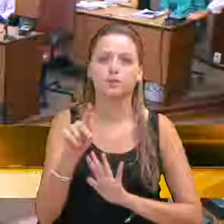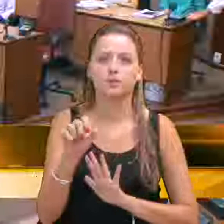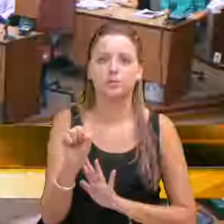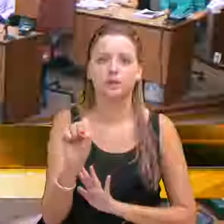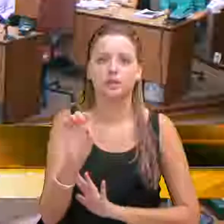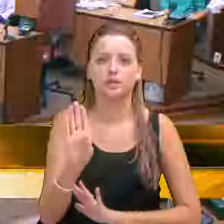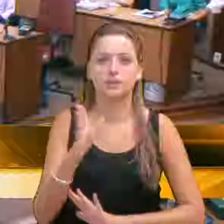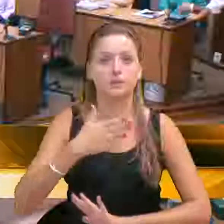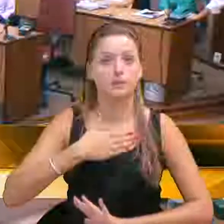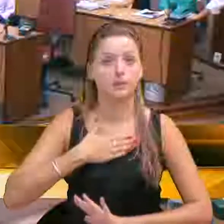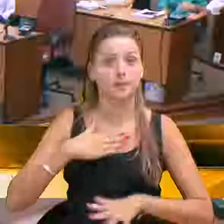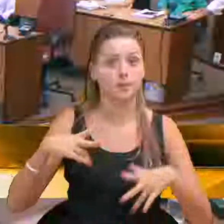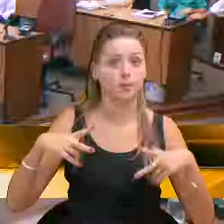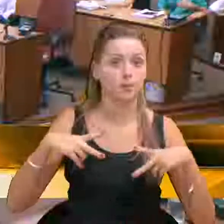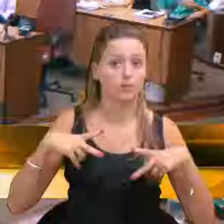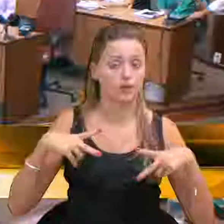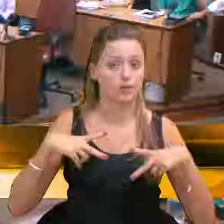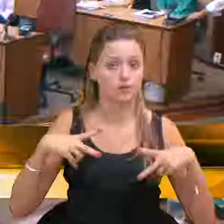nome pessoal.